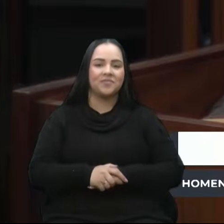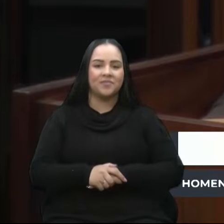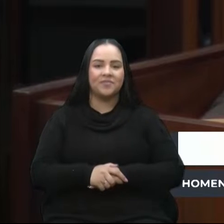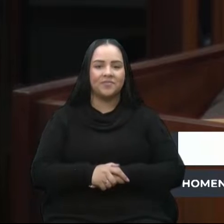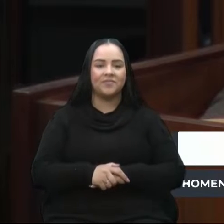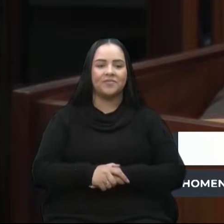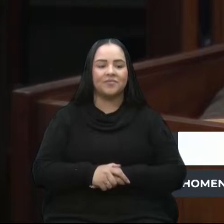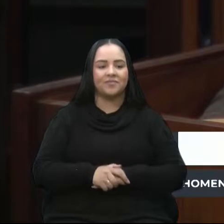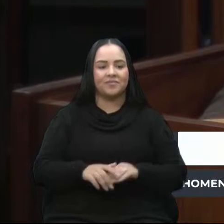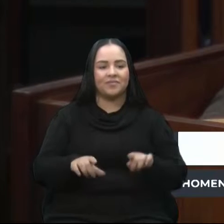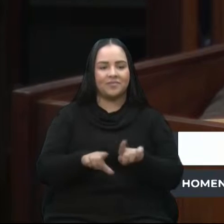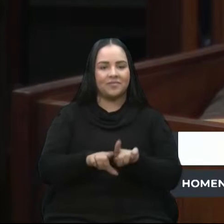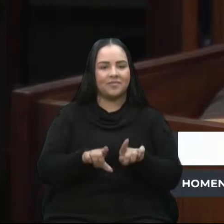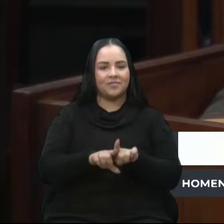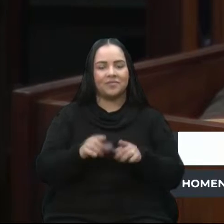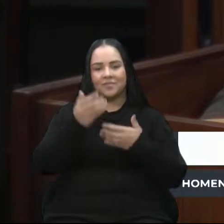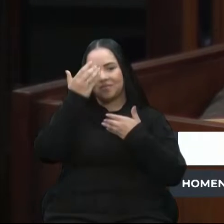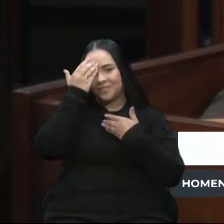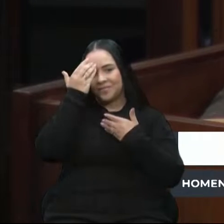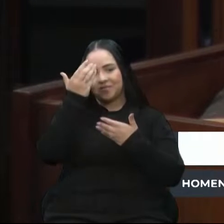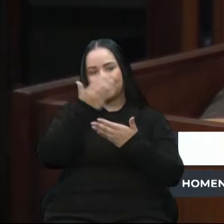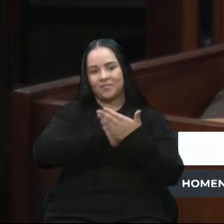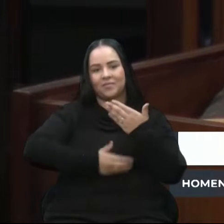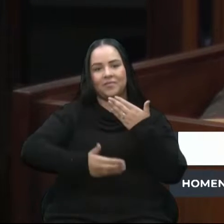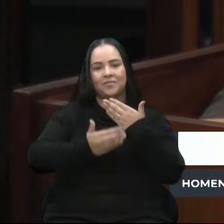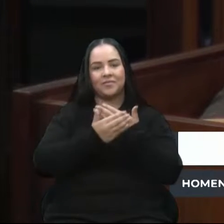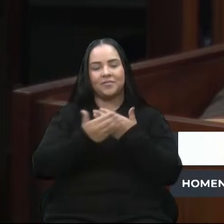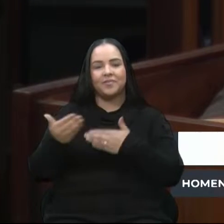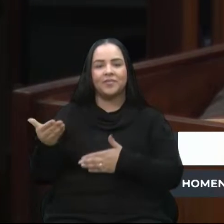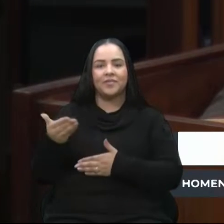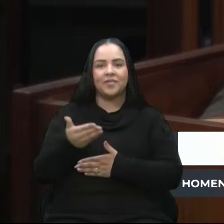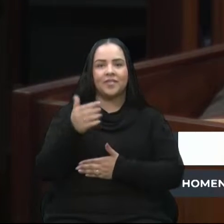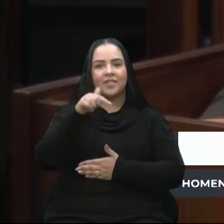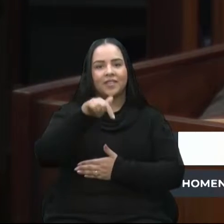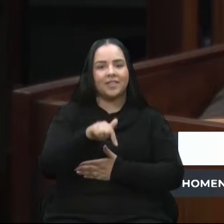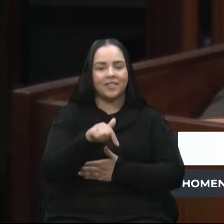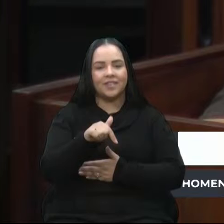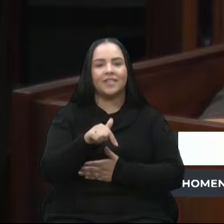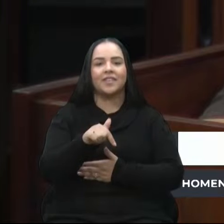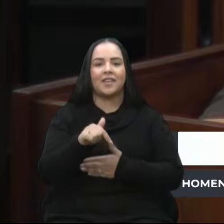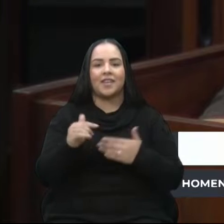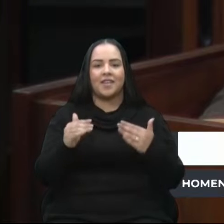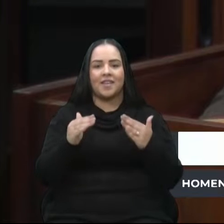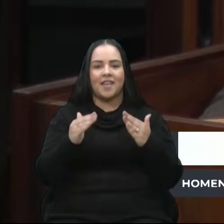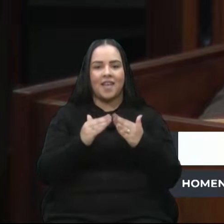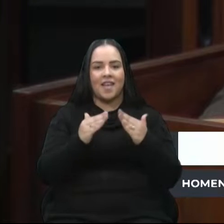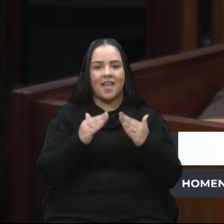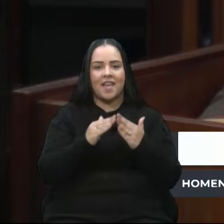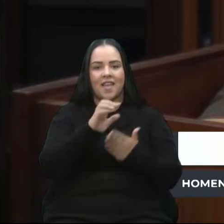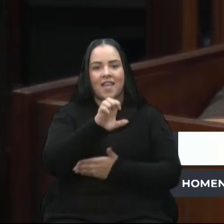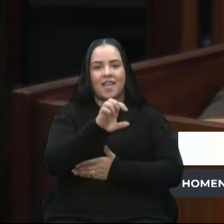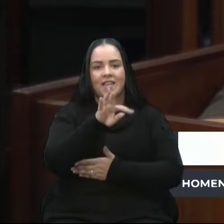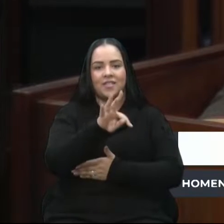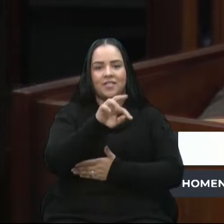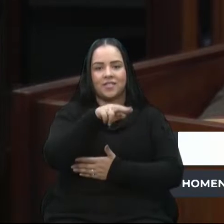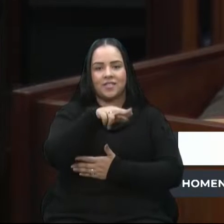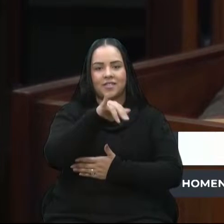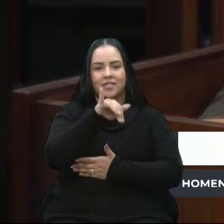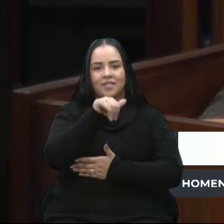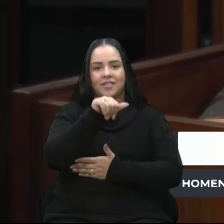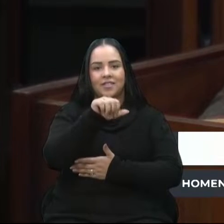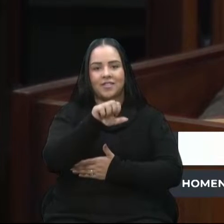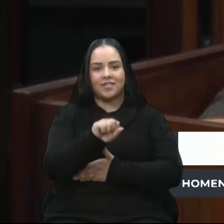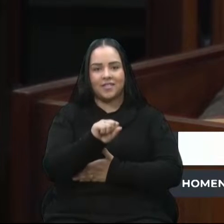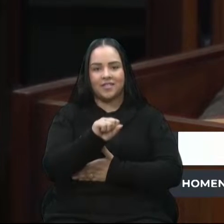Agradecer também aos que vieram aqui, né? Tanti, da Casa das Etnias, tem até a Dona Knika, fala tudo